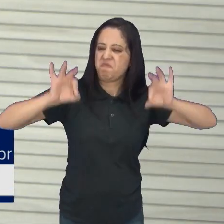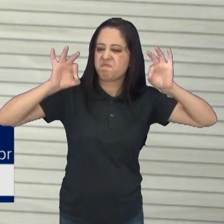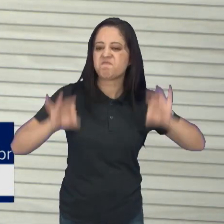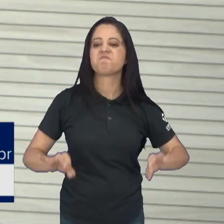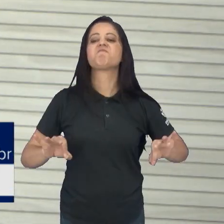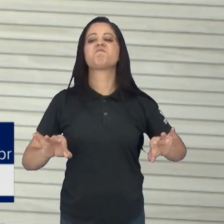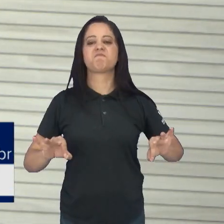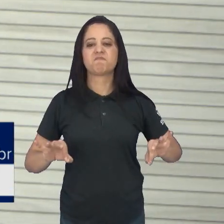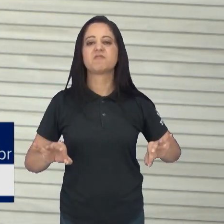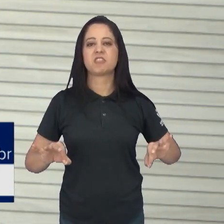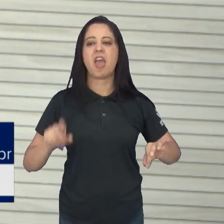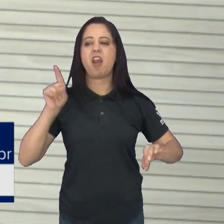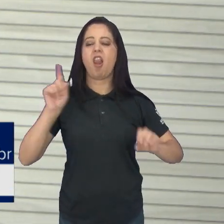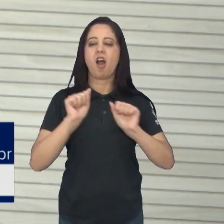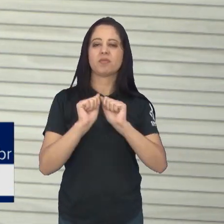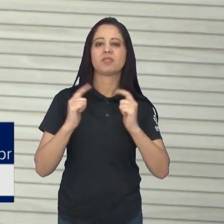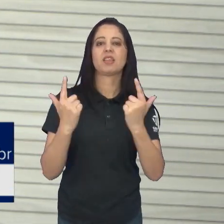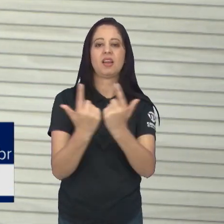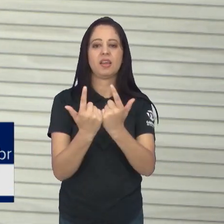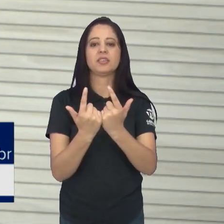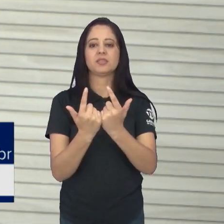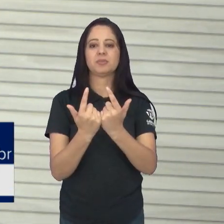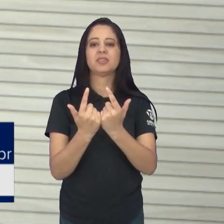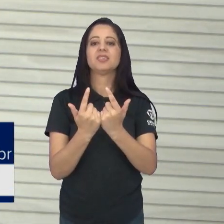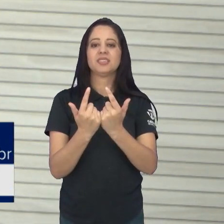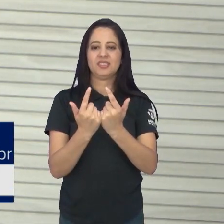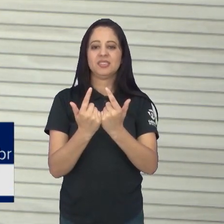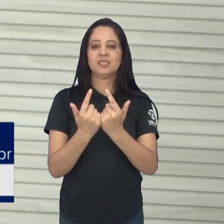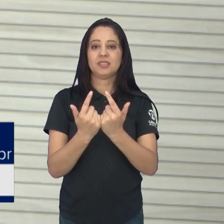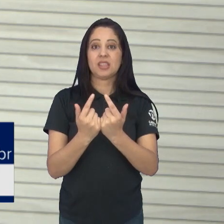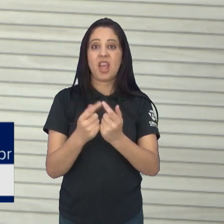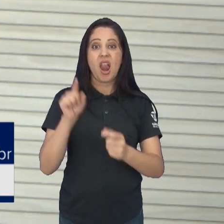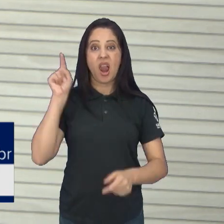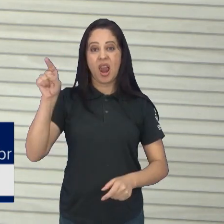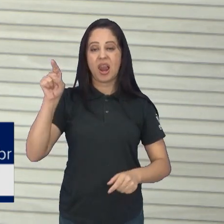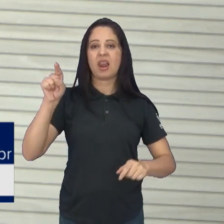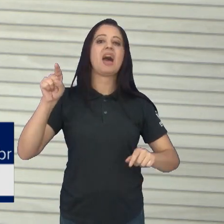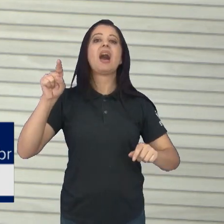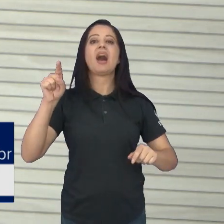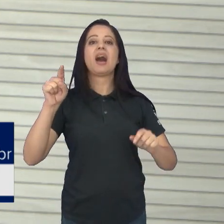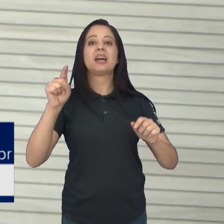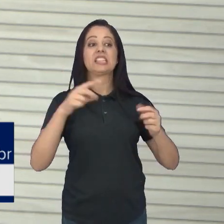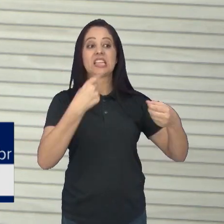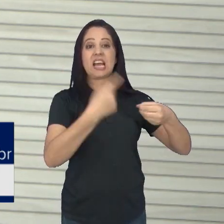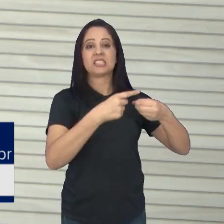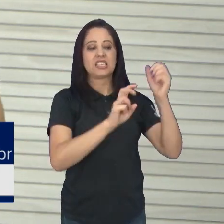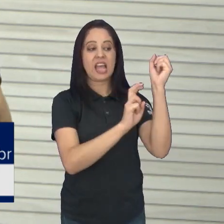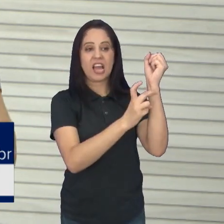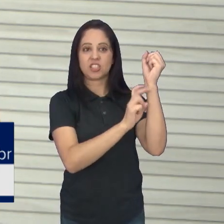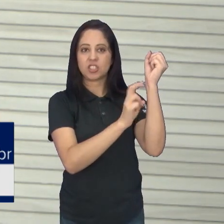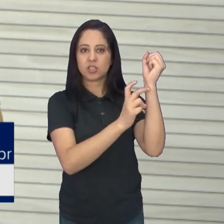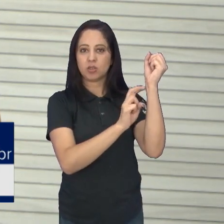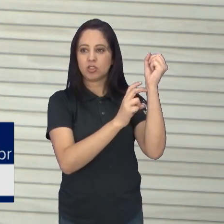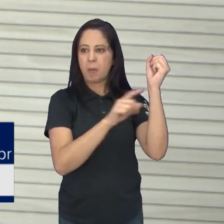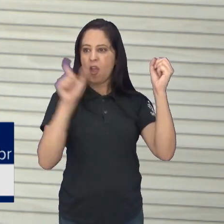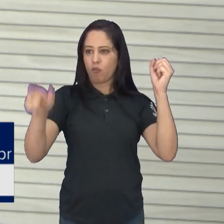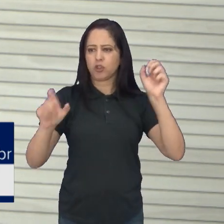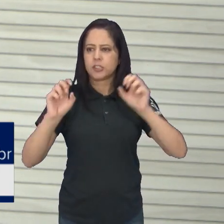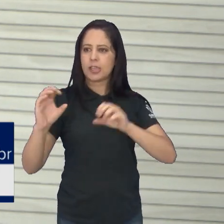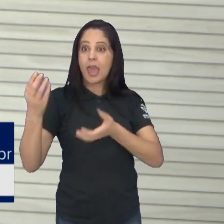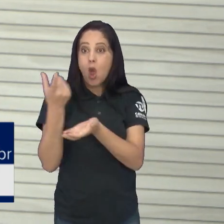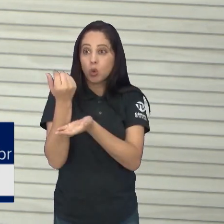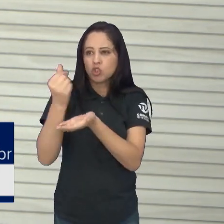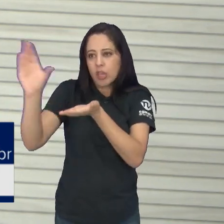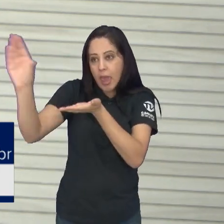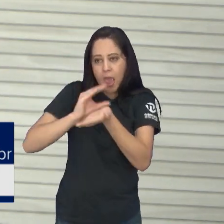lá na Assembleia Legislativa, já começou lá na enchente São Sebastião, botando a mão na massa, trazendo emendas aqui,